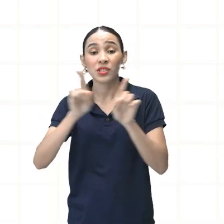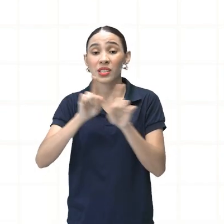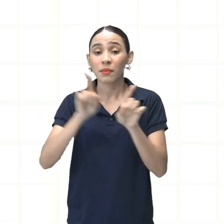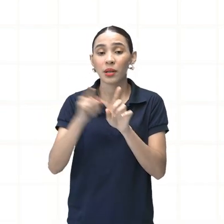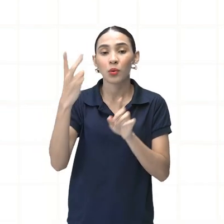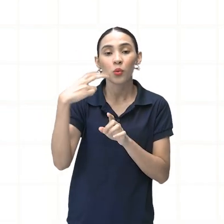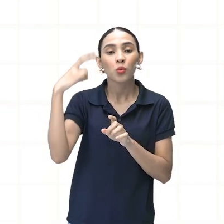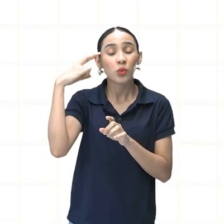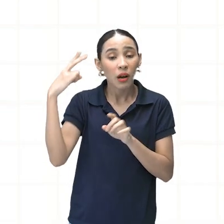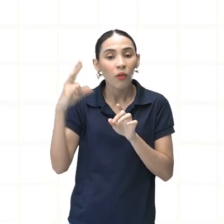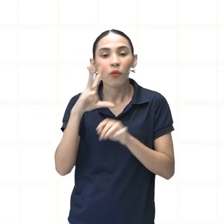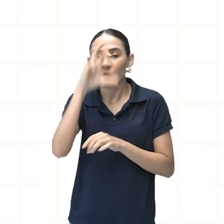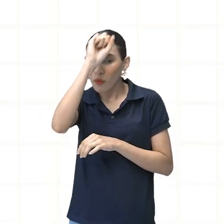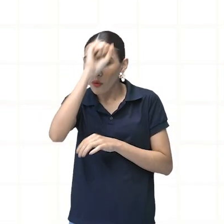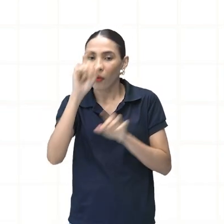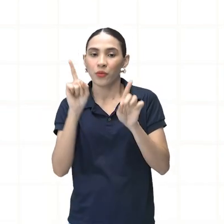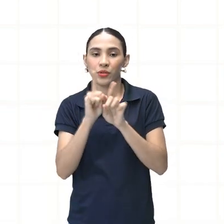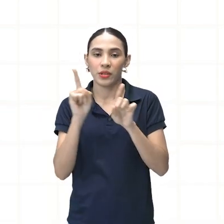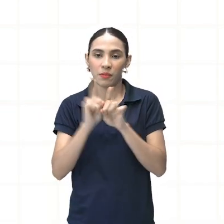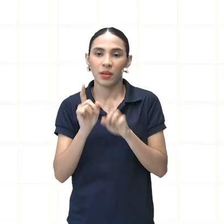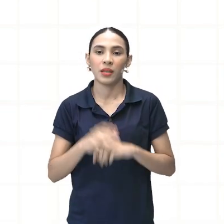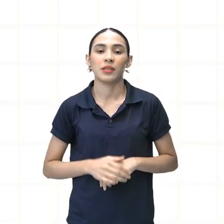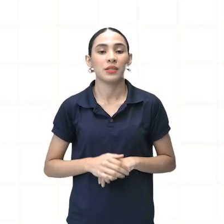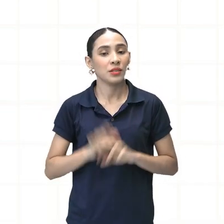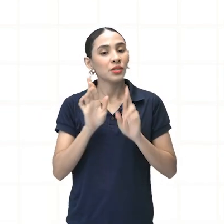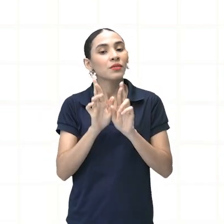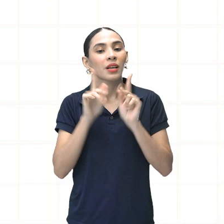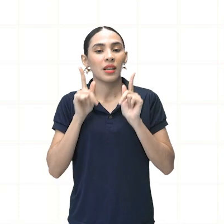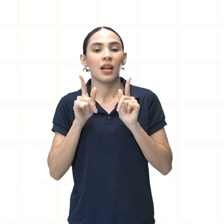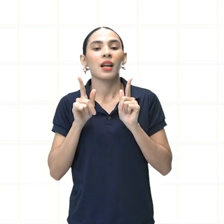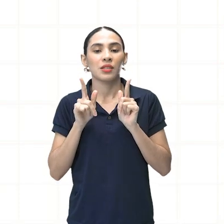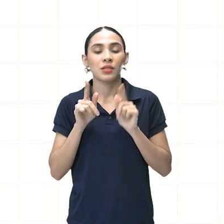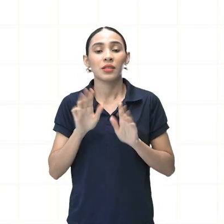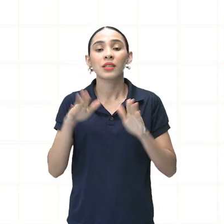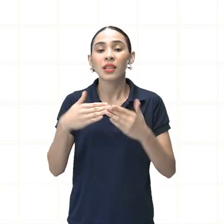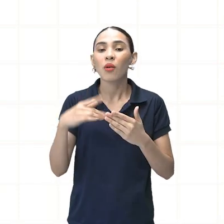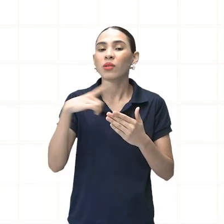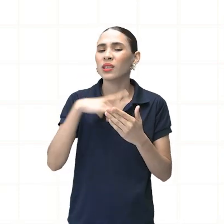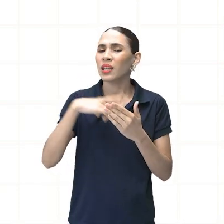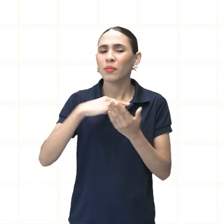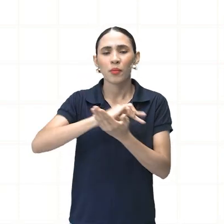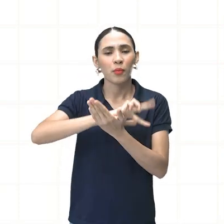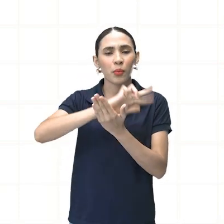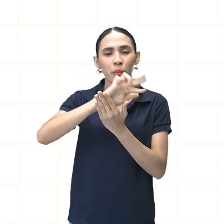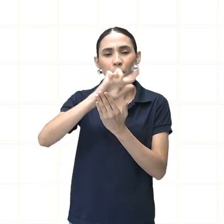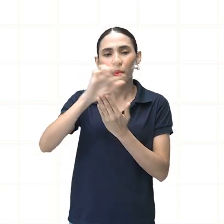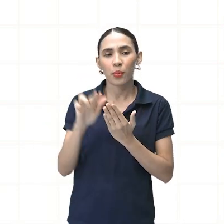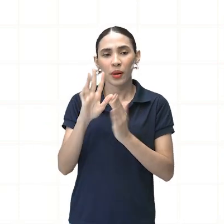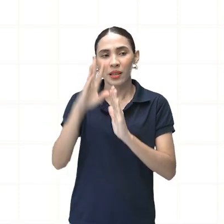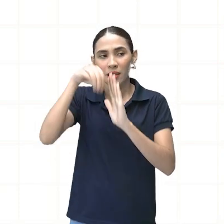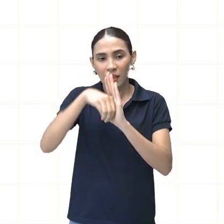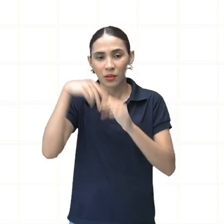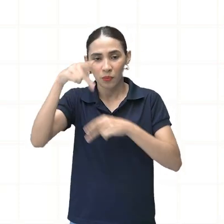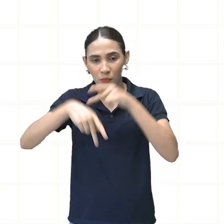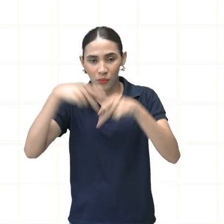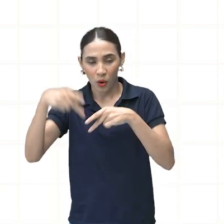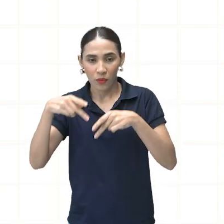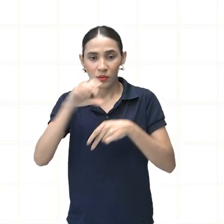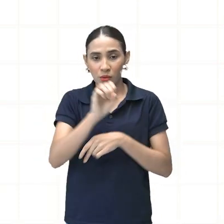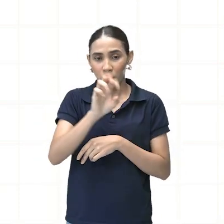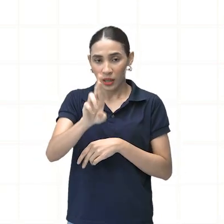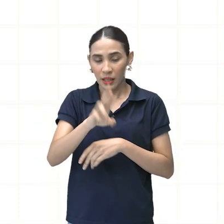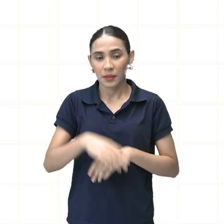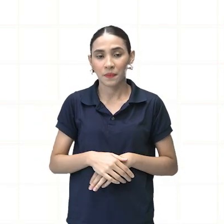cultural bastante diferentes, né, bastante intensa. Então, temos muita diversidade dentro dessas civilizações